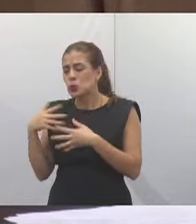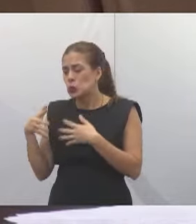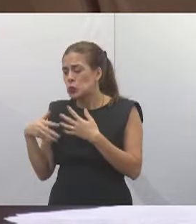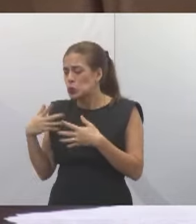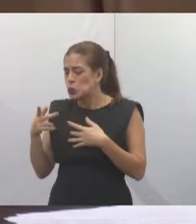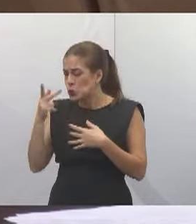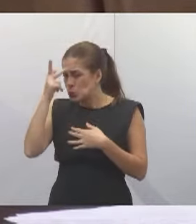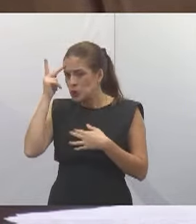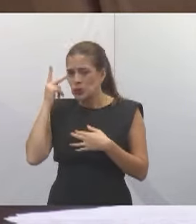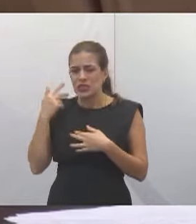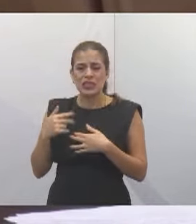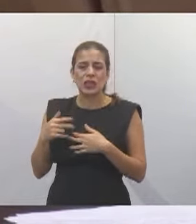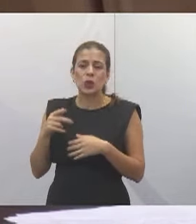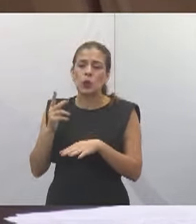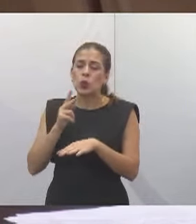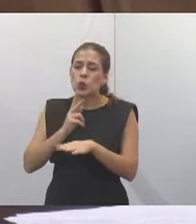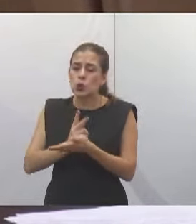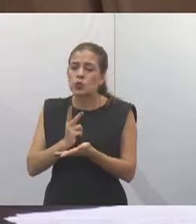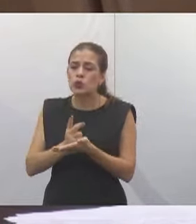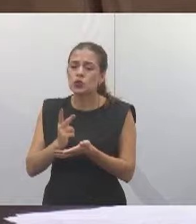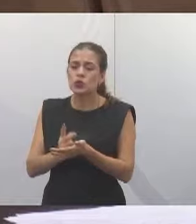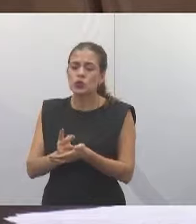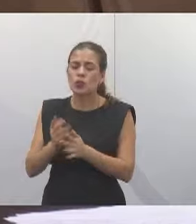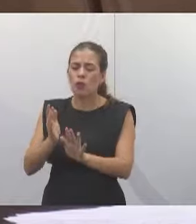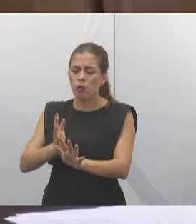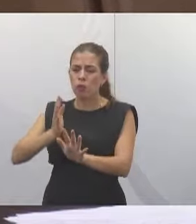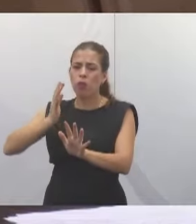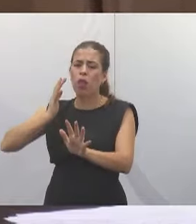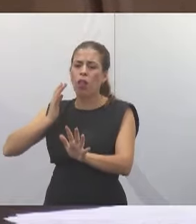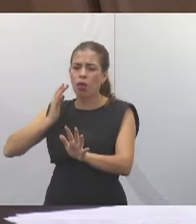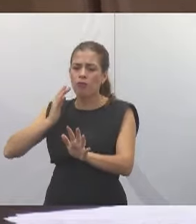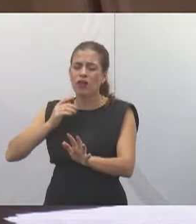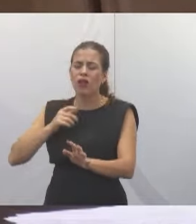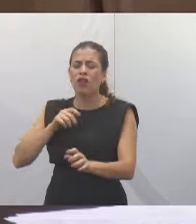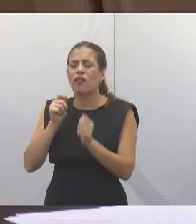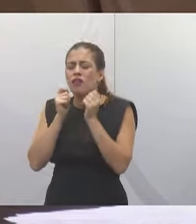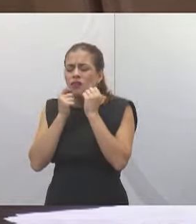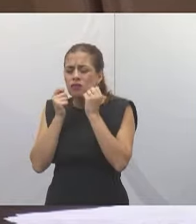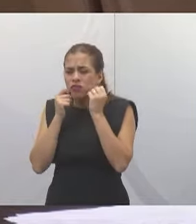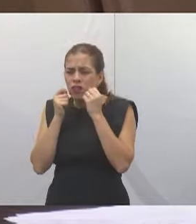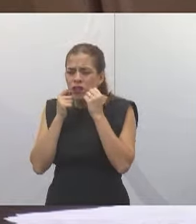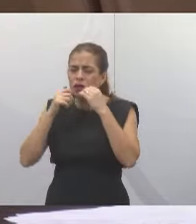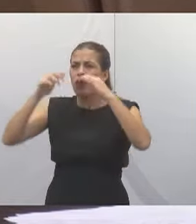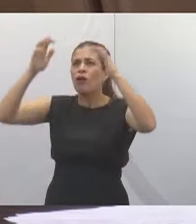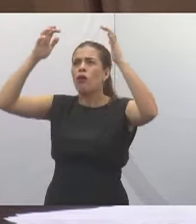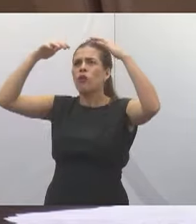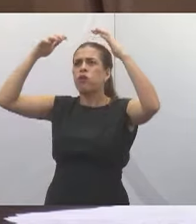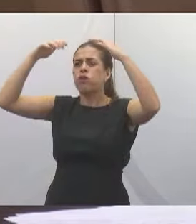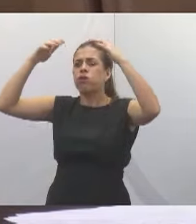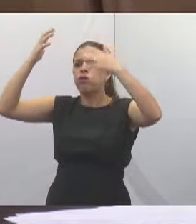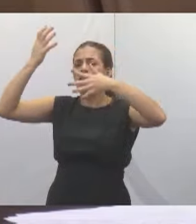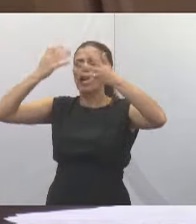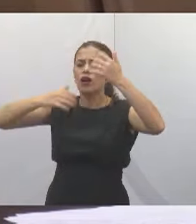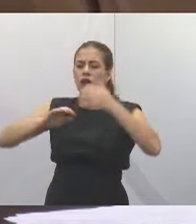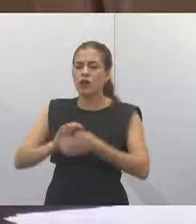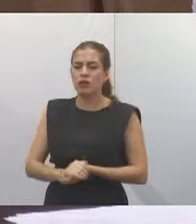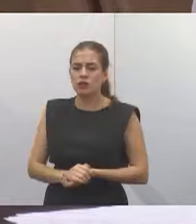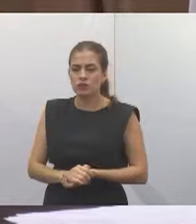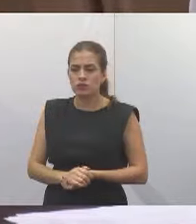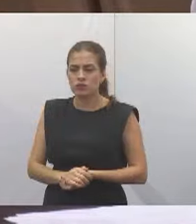Lua, Lagoa Azul e Conquista, lá fora, às vezes no frio, às vezes em chuva, e o portão só abre às 8, ficou de alguém abrir antes, não